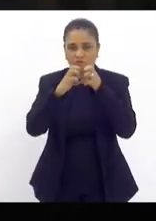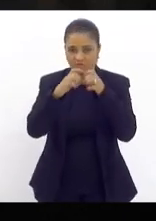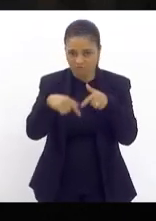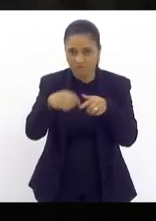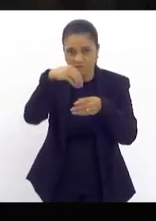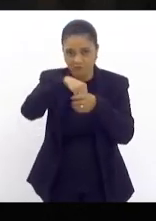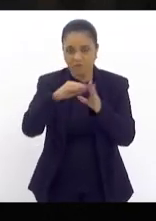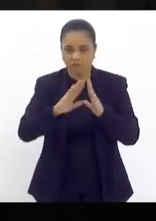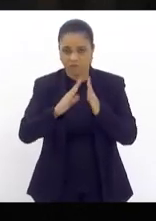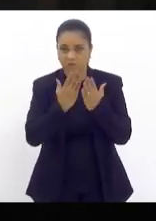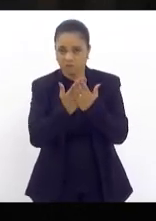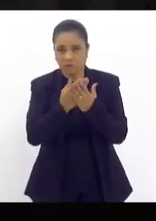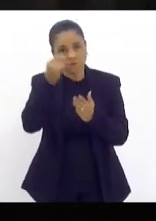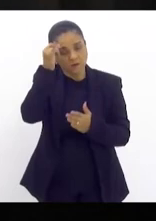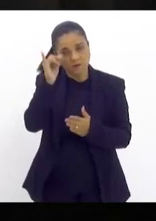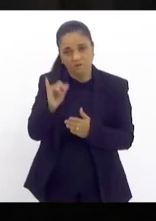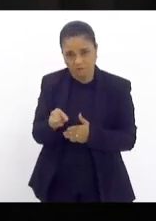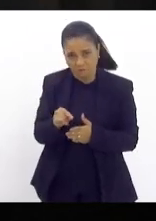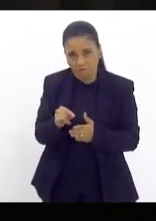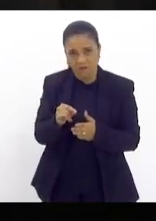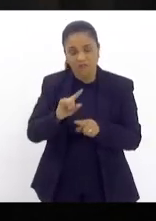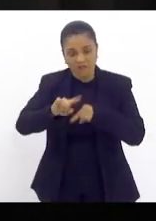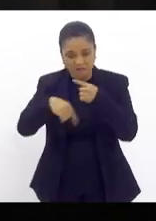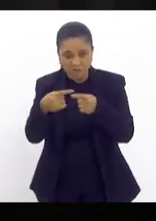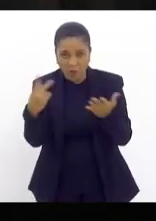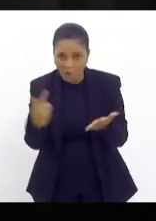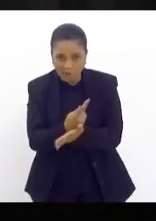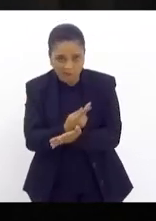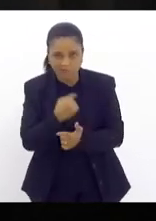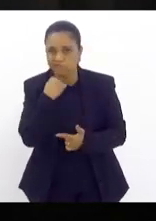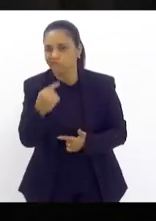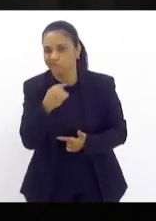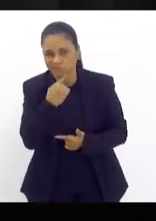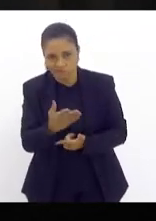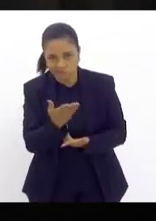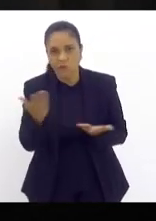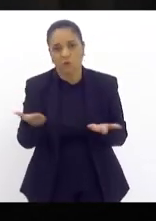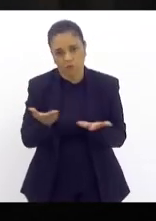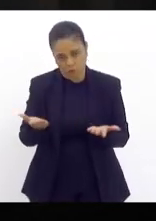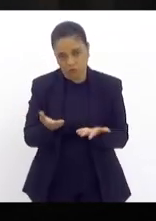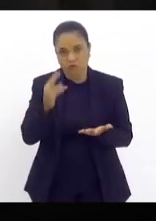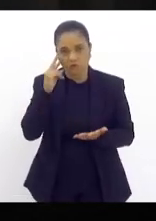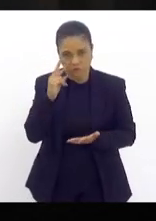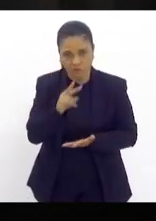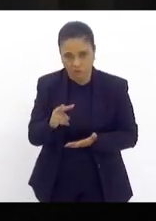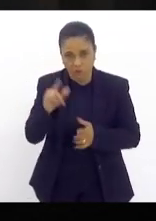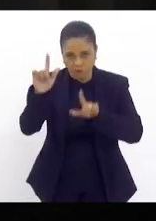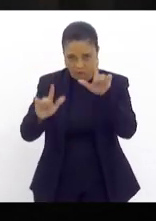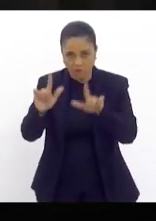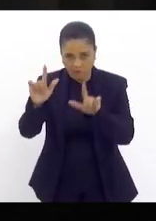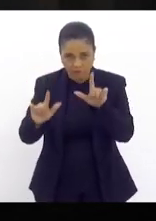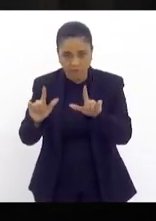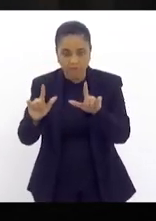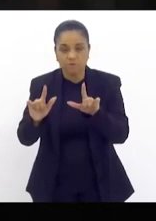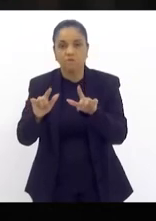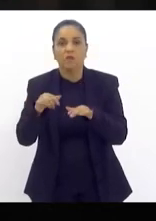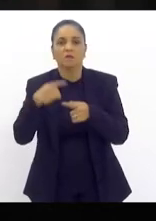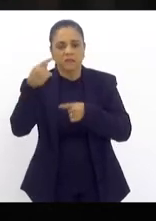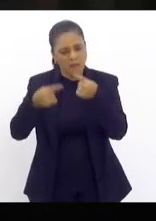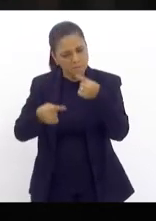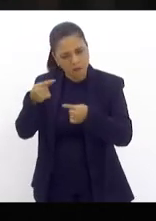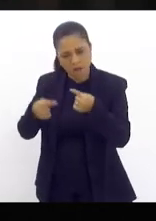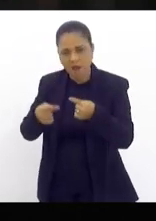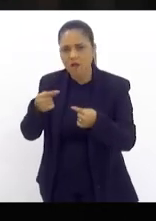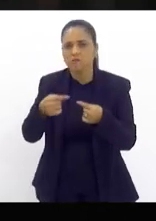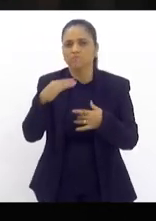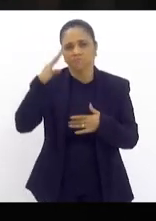de situação que, depois de ocorrida, não tem remédio, como as que vimos hoje, infelizmente. A gente precisa fazer um debate muito sério sobre